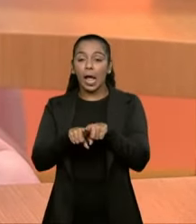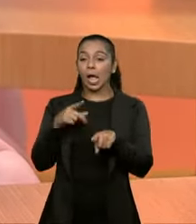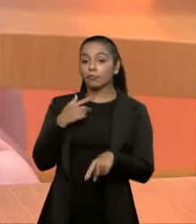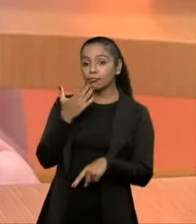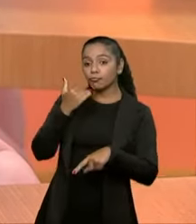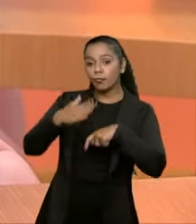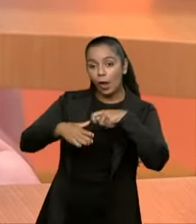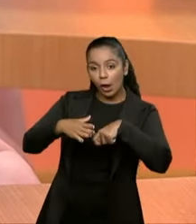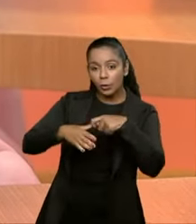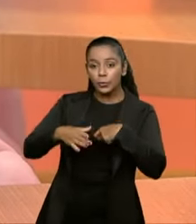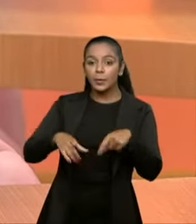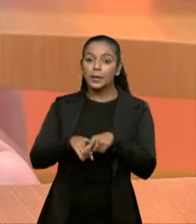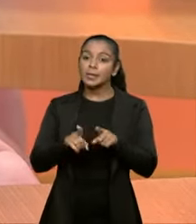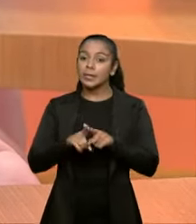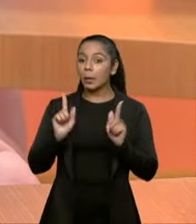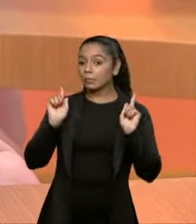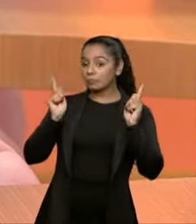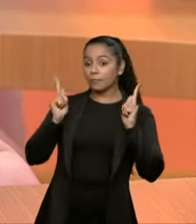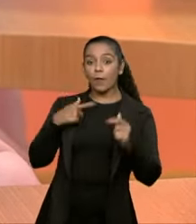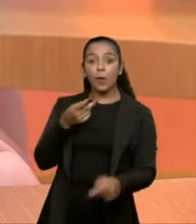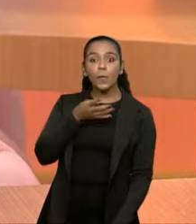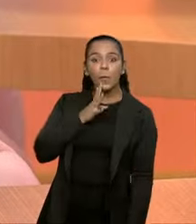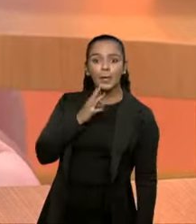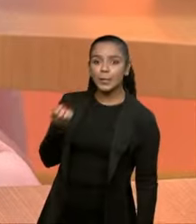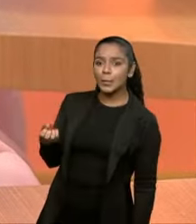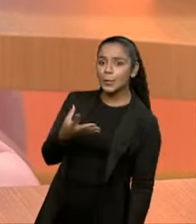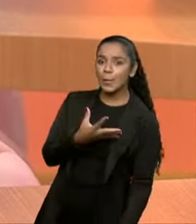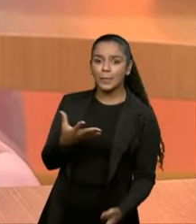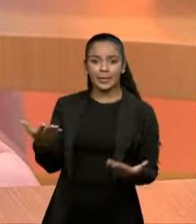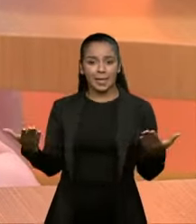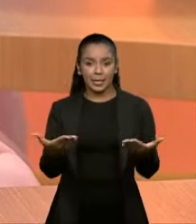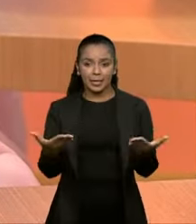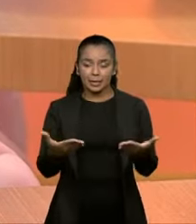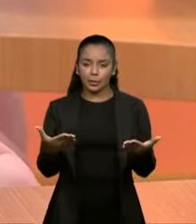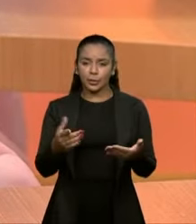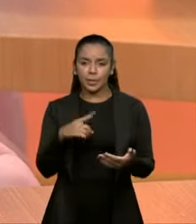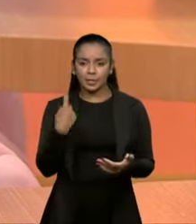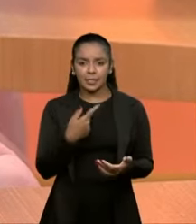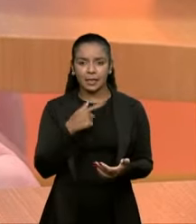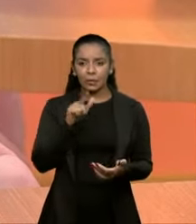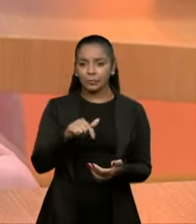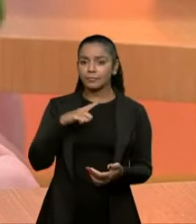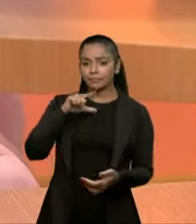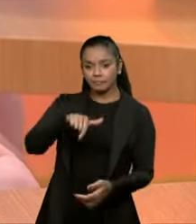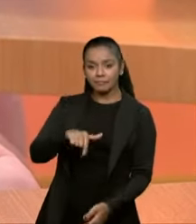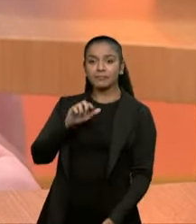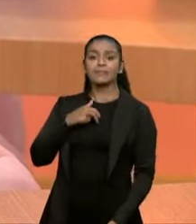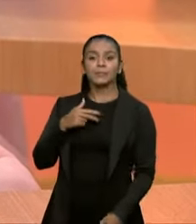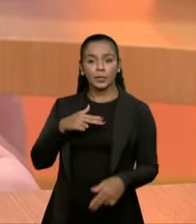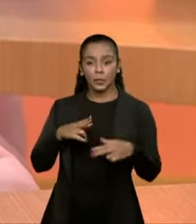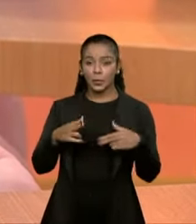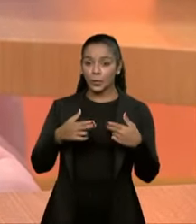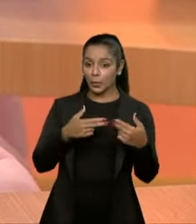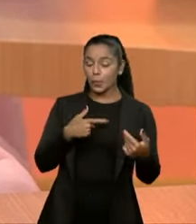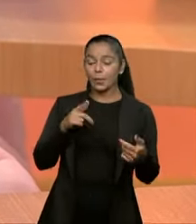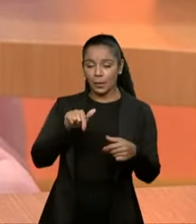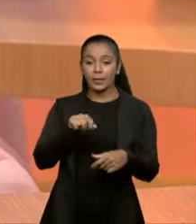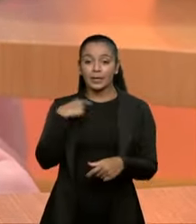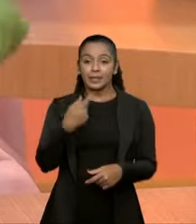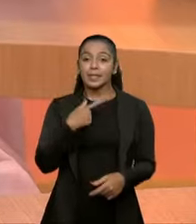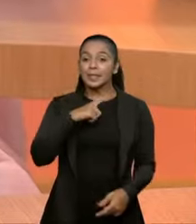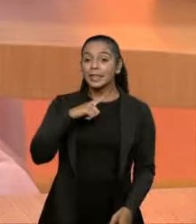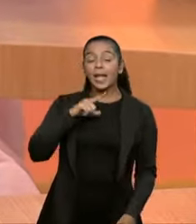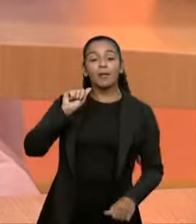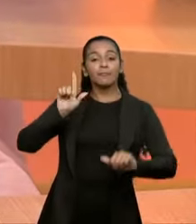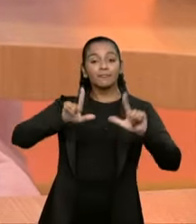conhecer agora a novidade, que ele já me falou tanto dessa história, eu nunca vi. Ele saiu aqui do estúdio e tá lá no pátio aqui da nossa TV